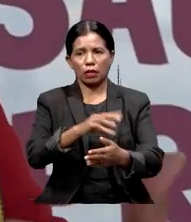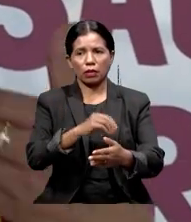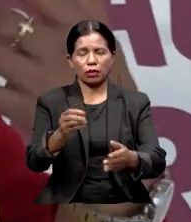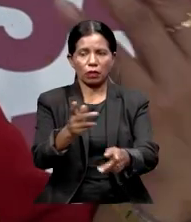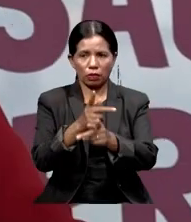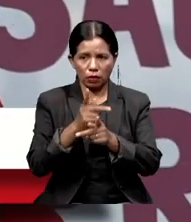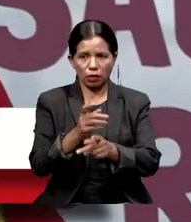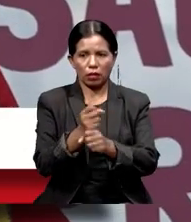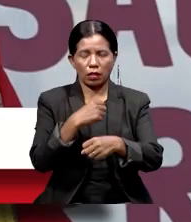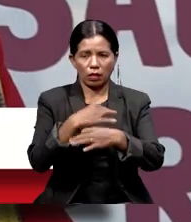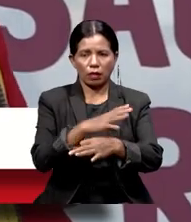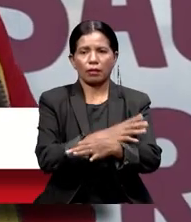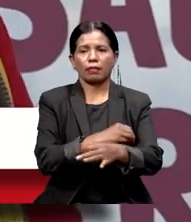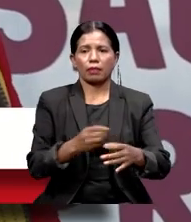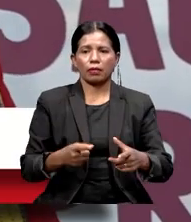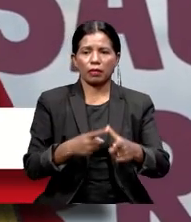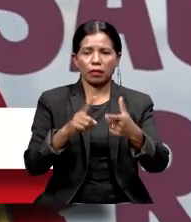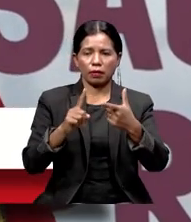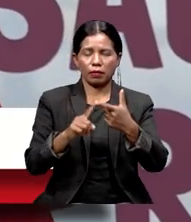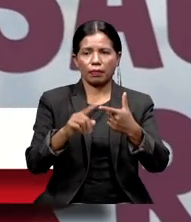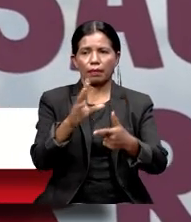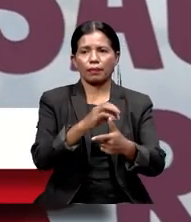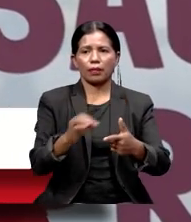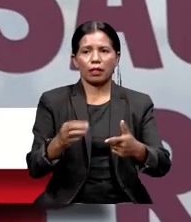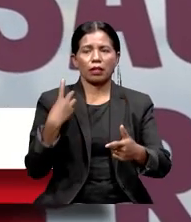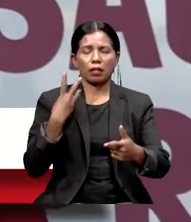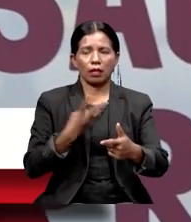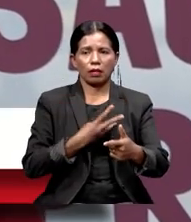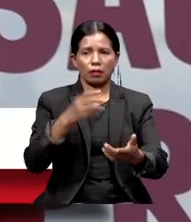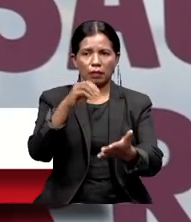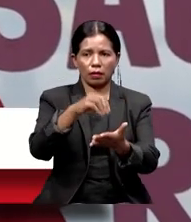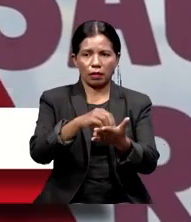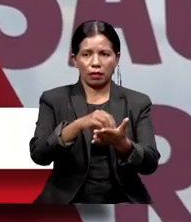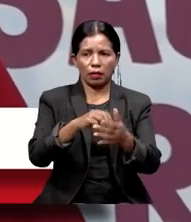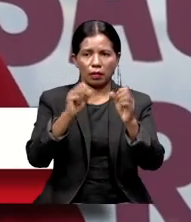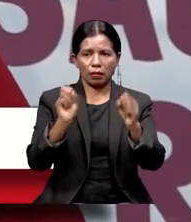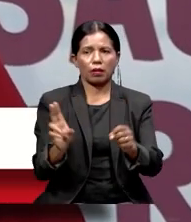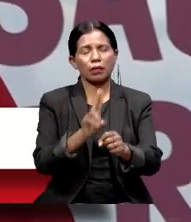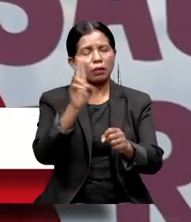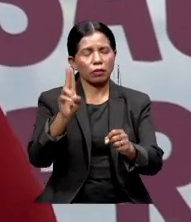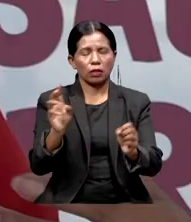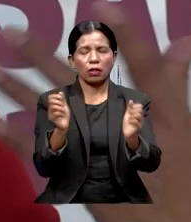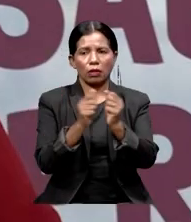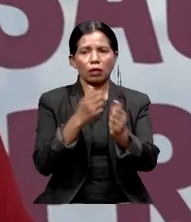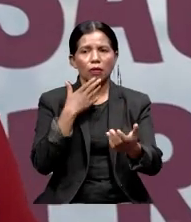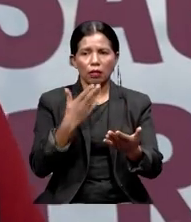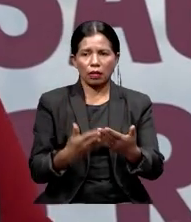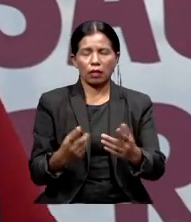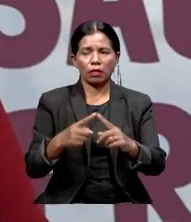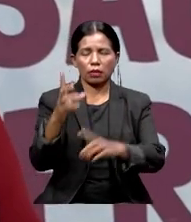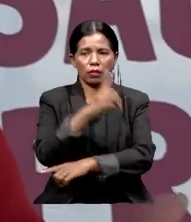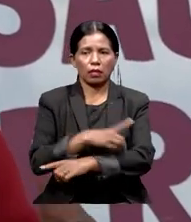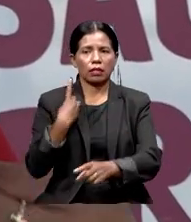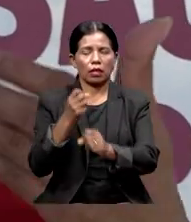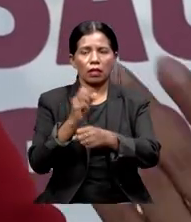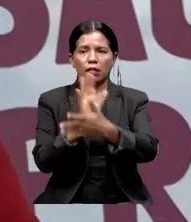cuidado, onsa halo manutenção ba facilidade ruane ambulância ruane para bele utiliza podia. Então, hoje loro ni tahalo,